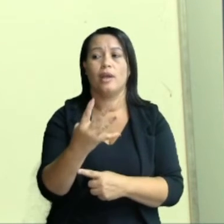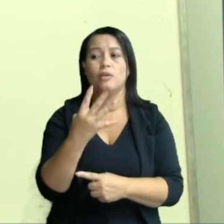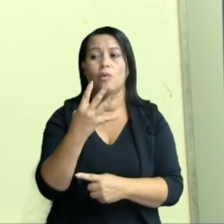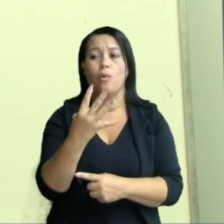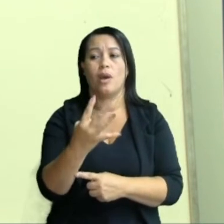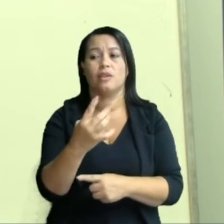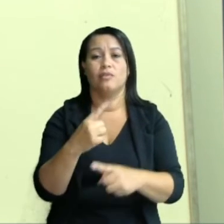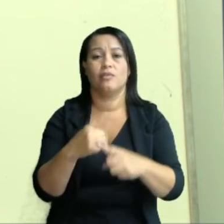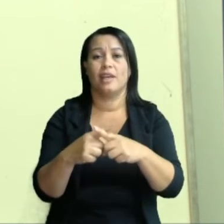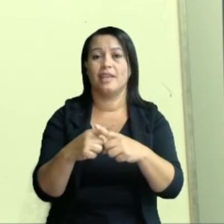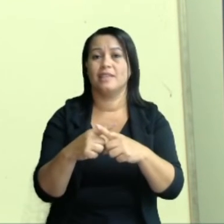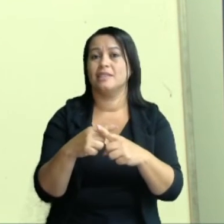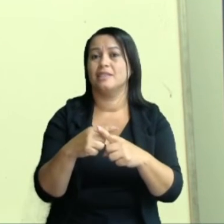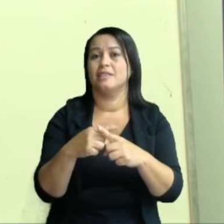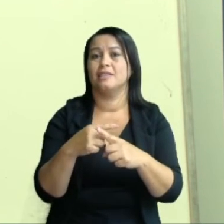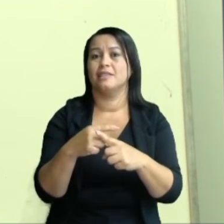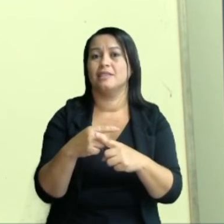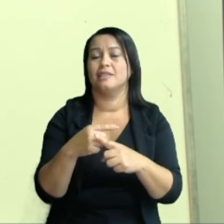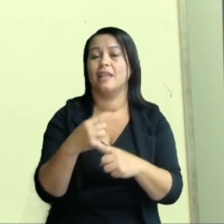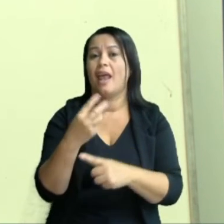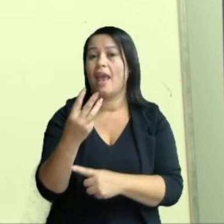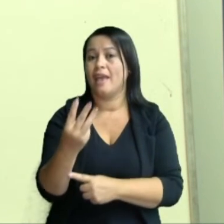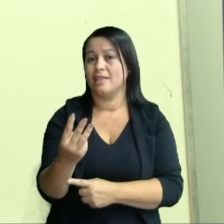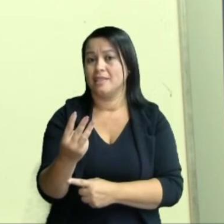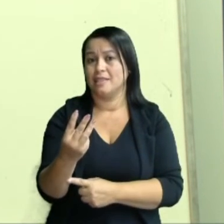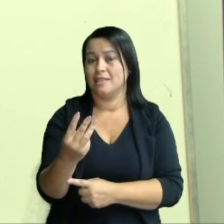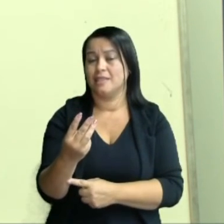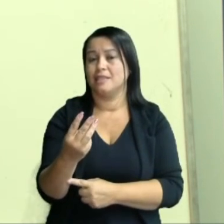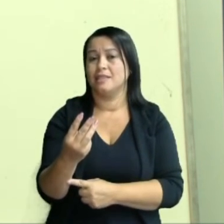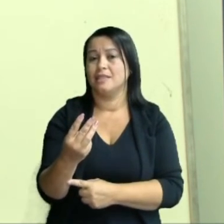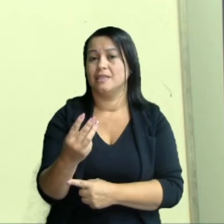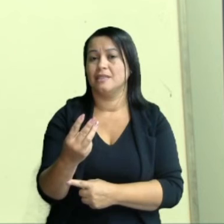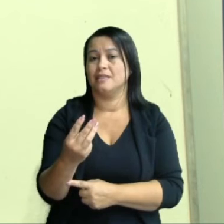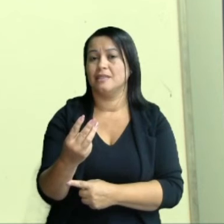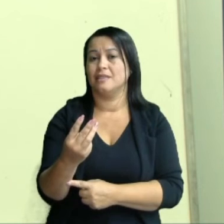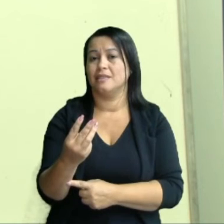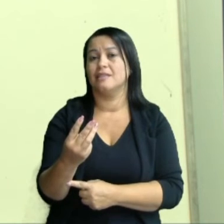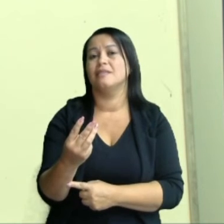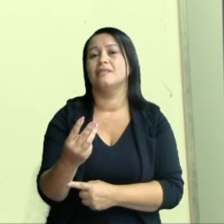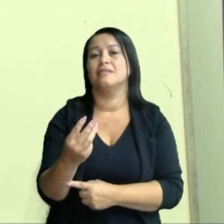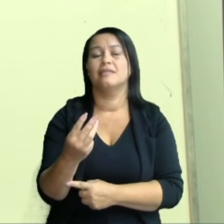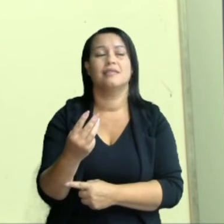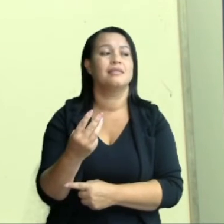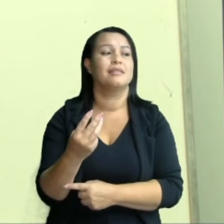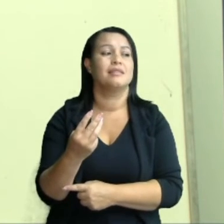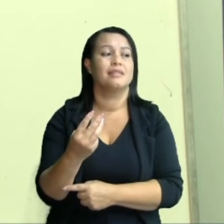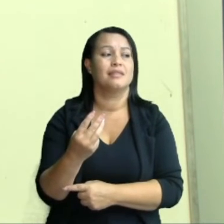4. 4 vezes 3 é quanto, gente?